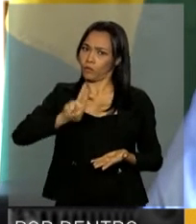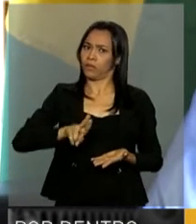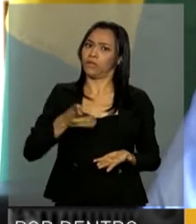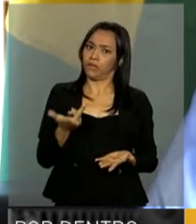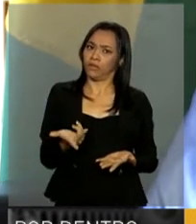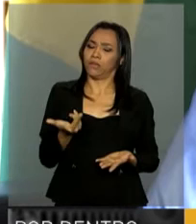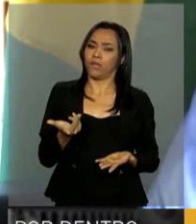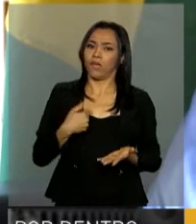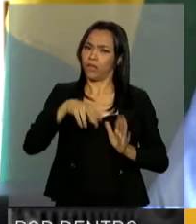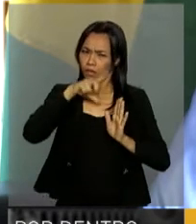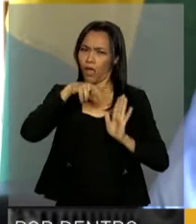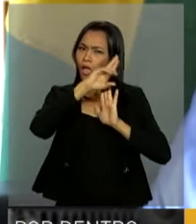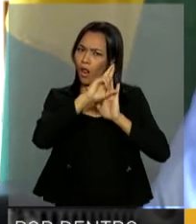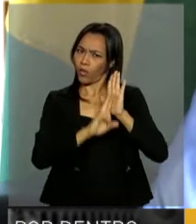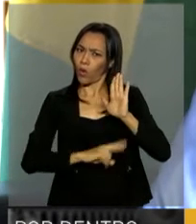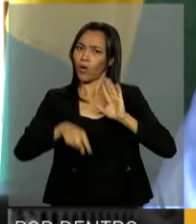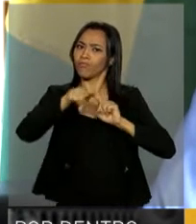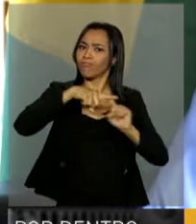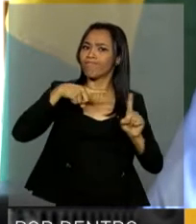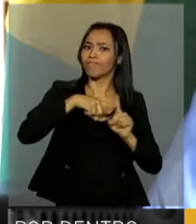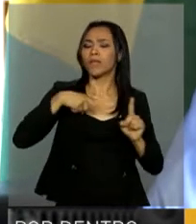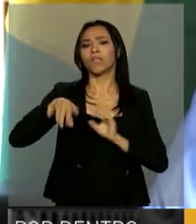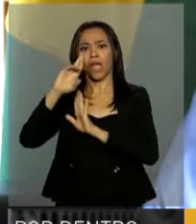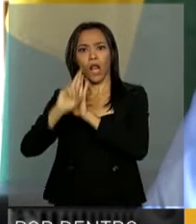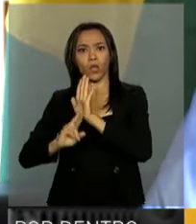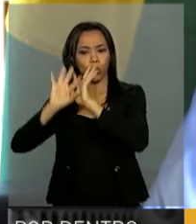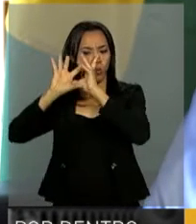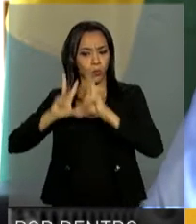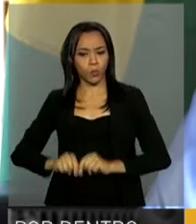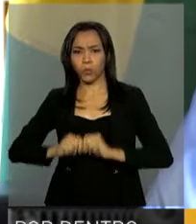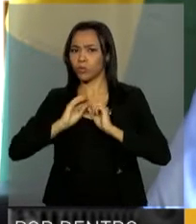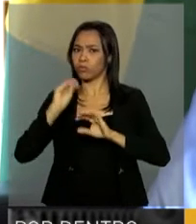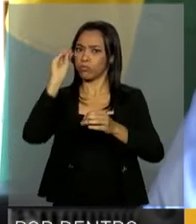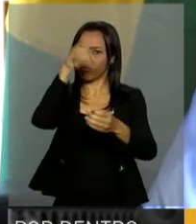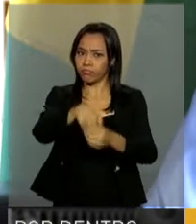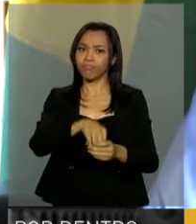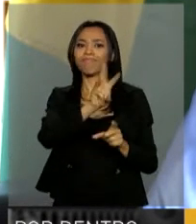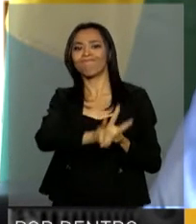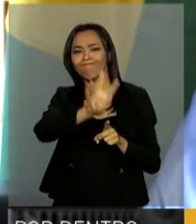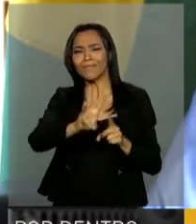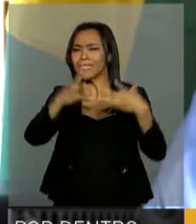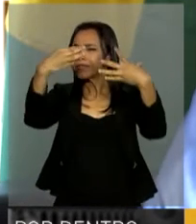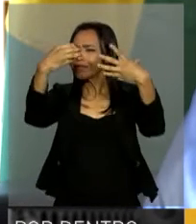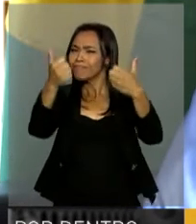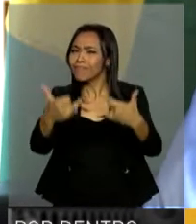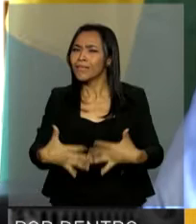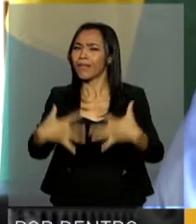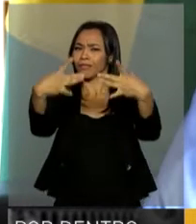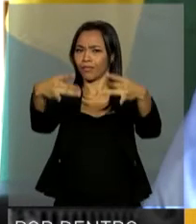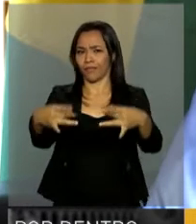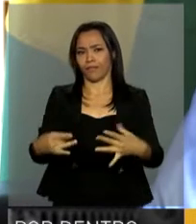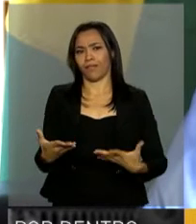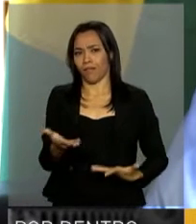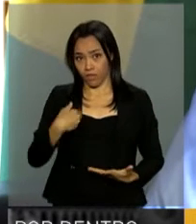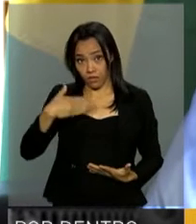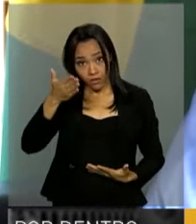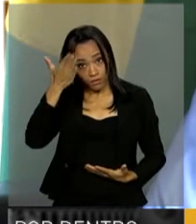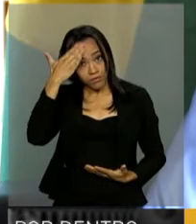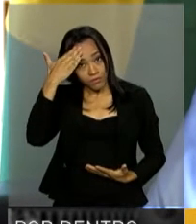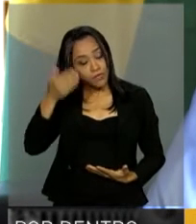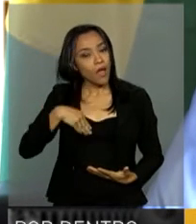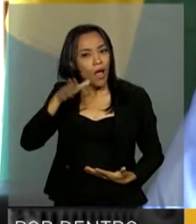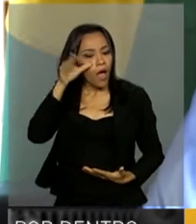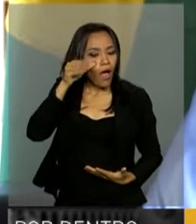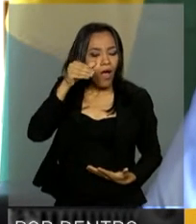programa? Os relatórios parciais e totais no portal da transparência explicam tudo isso detalhadamente. Você pode se